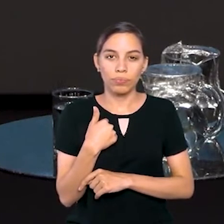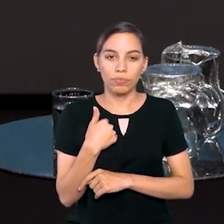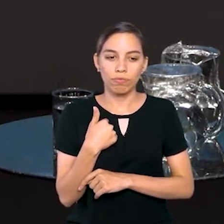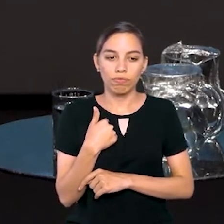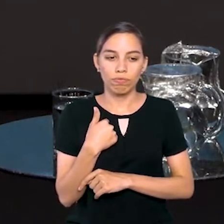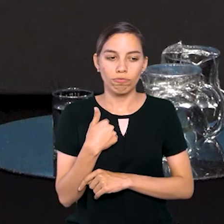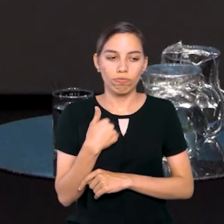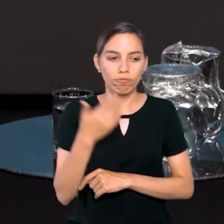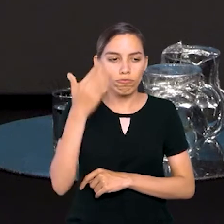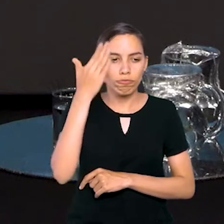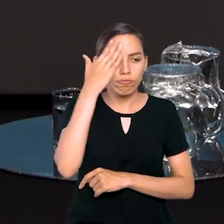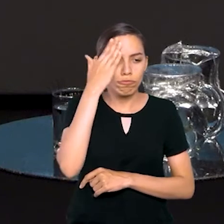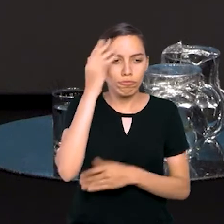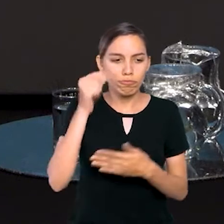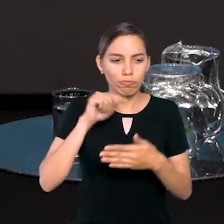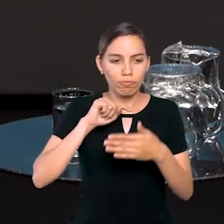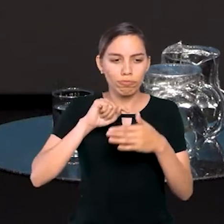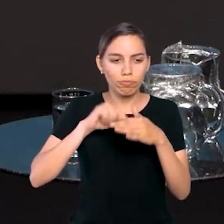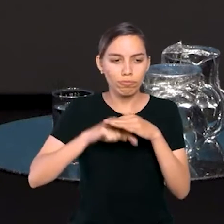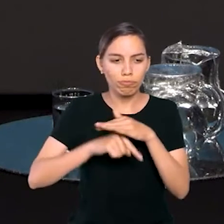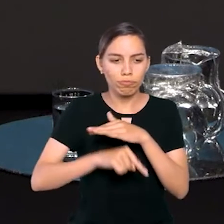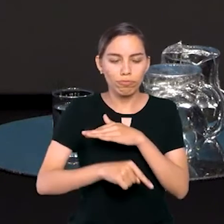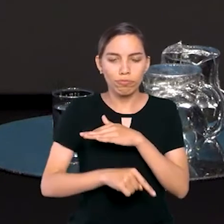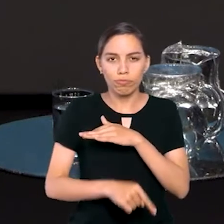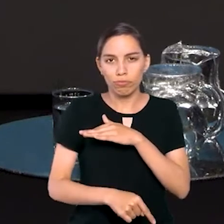envolvido nos últimos